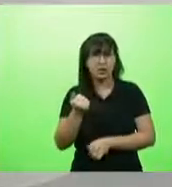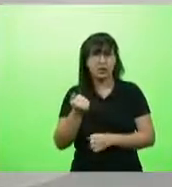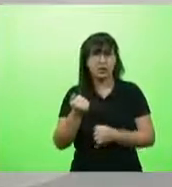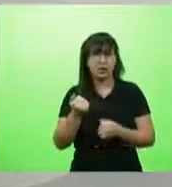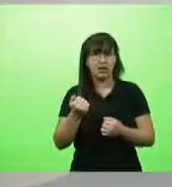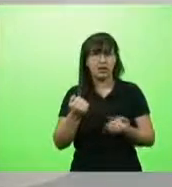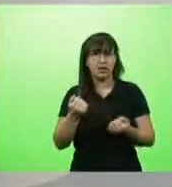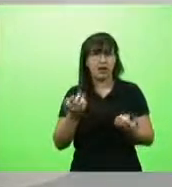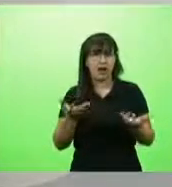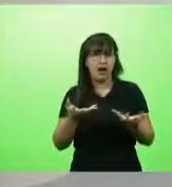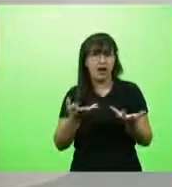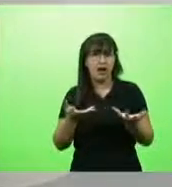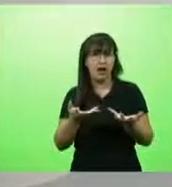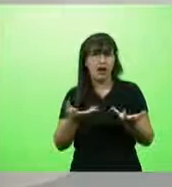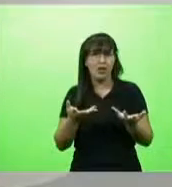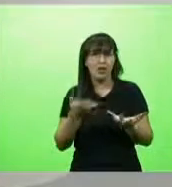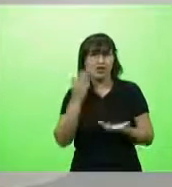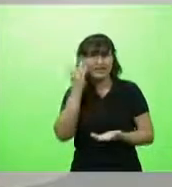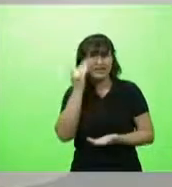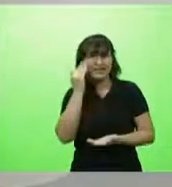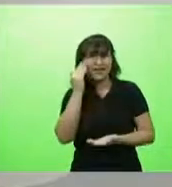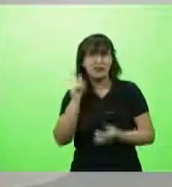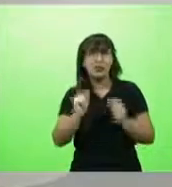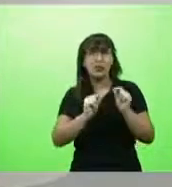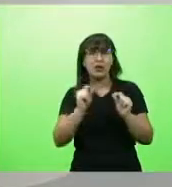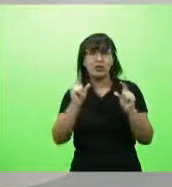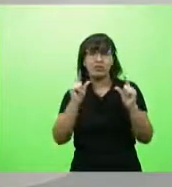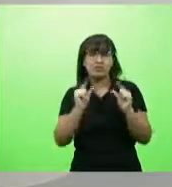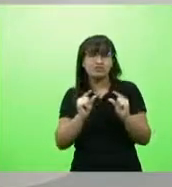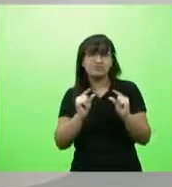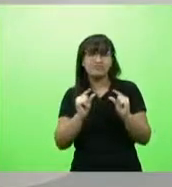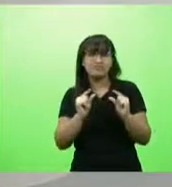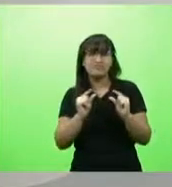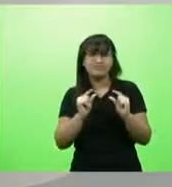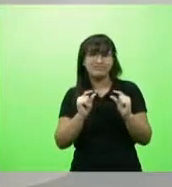certeza? Muito pouco ainda. Essa que é a grande verdade.